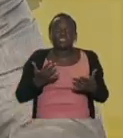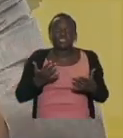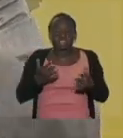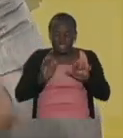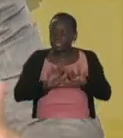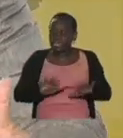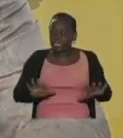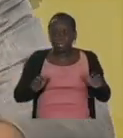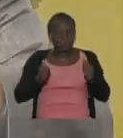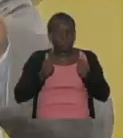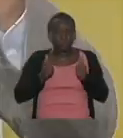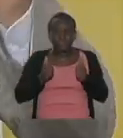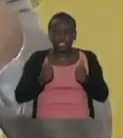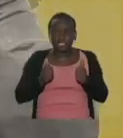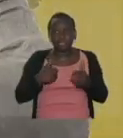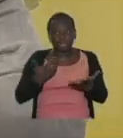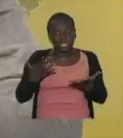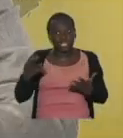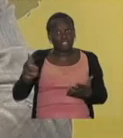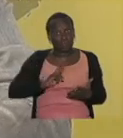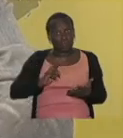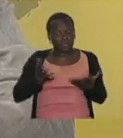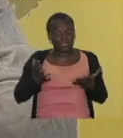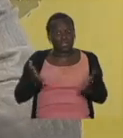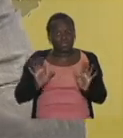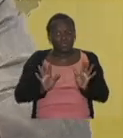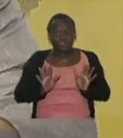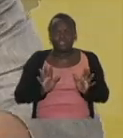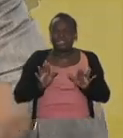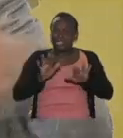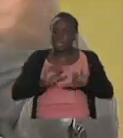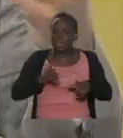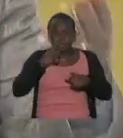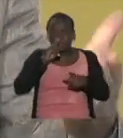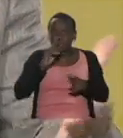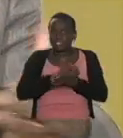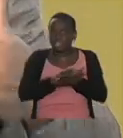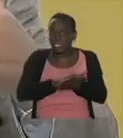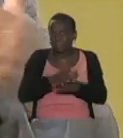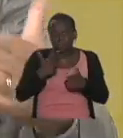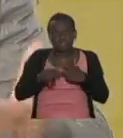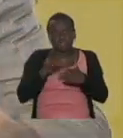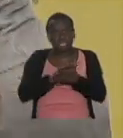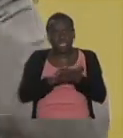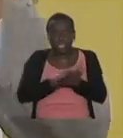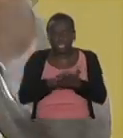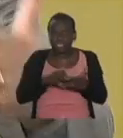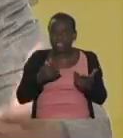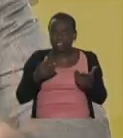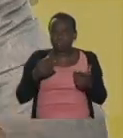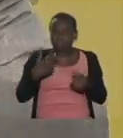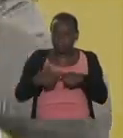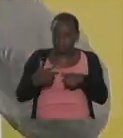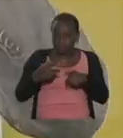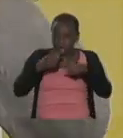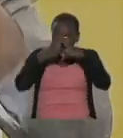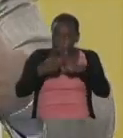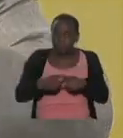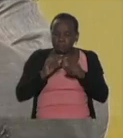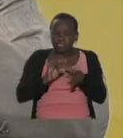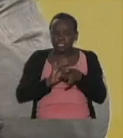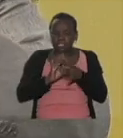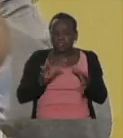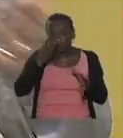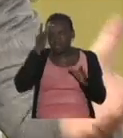olha tranquilidade eu espero que seja essa a resposta do creia e nós não teremos nenhum problema para realização dos jogos